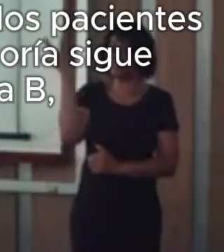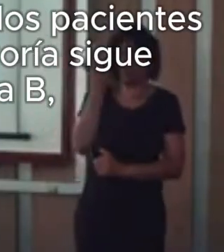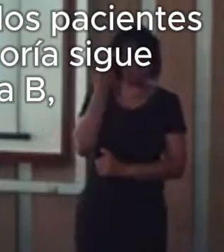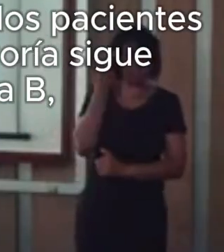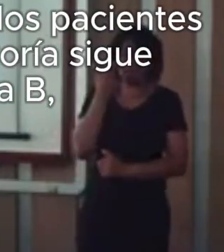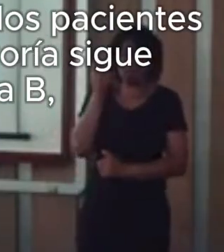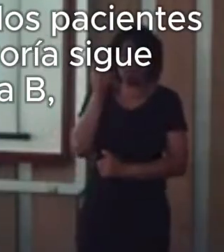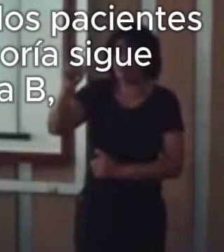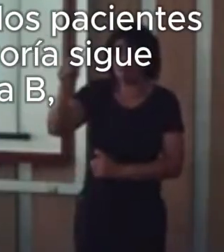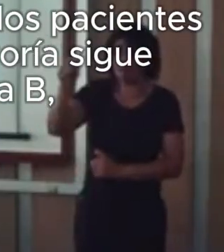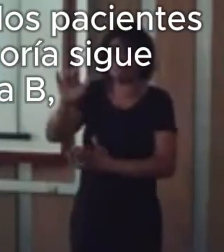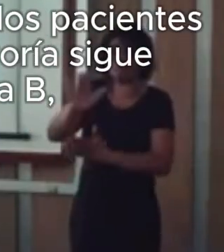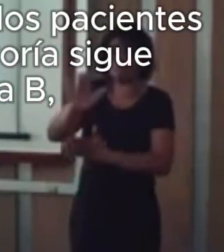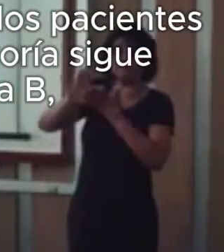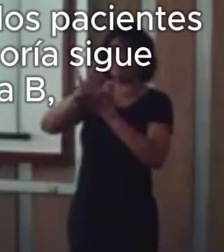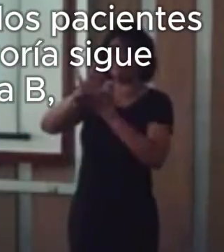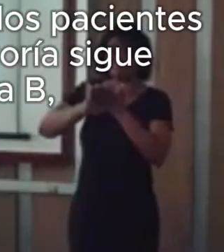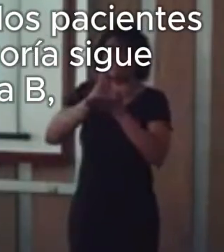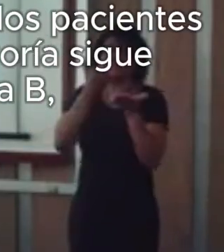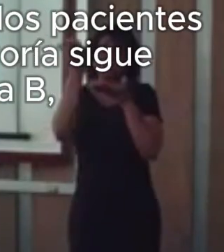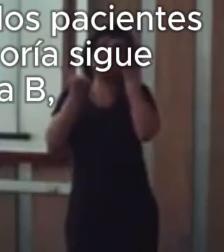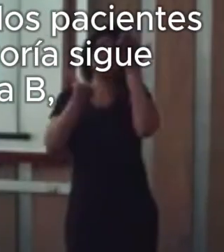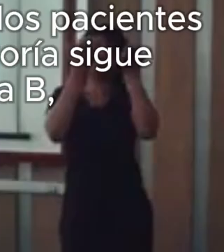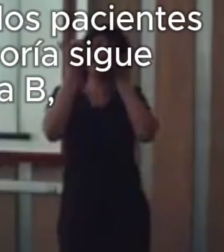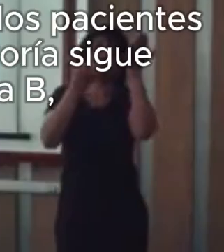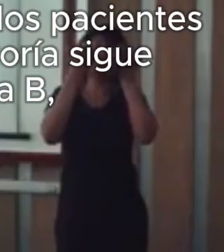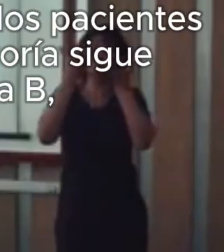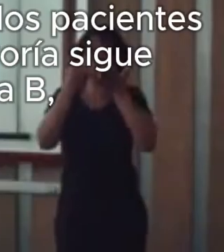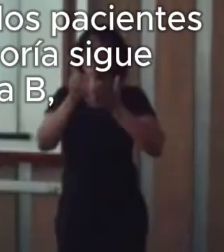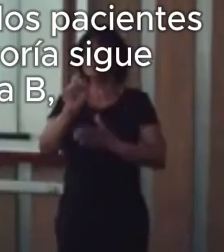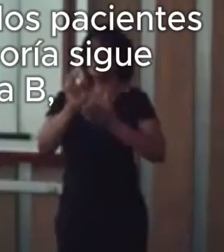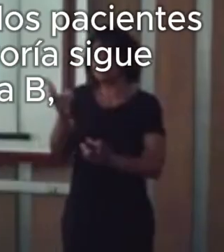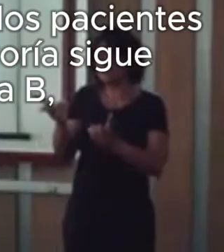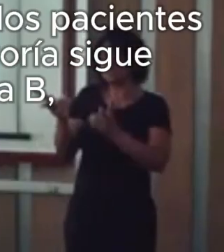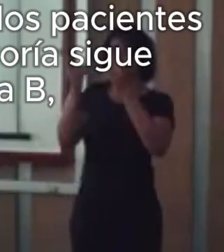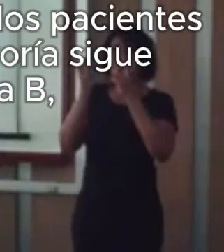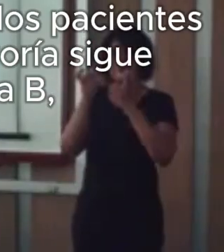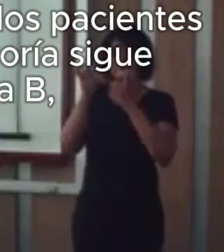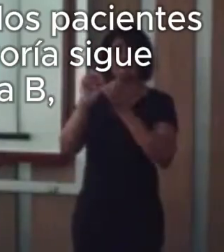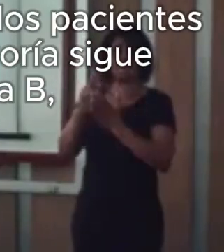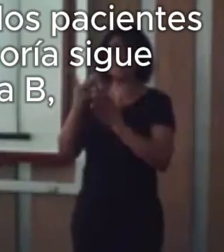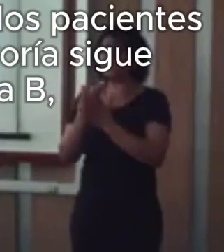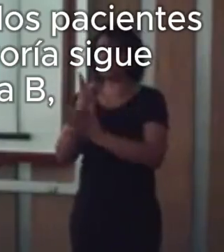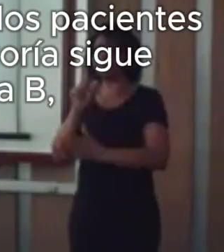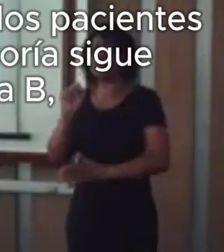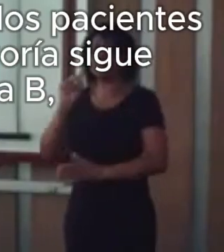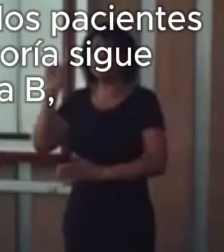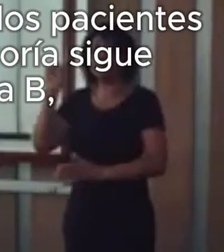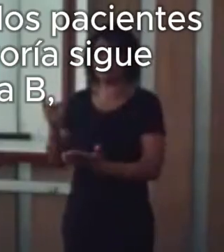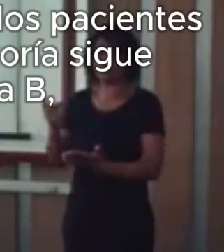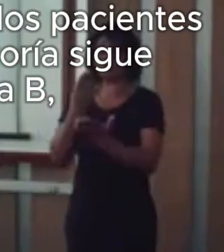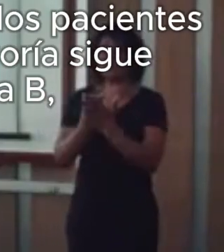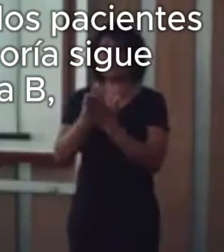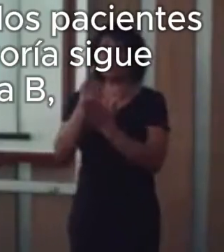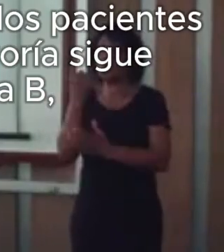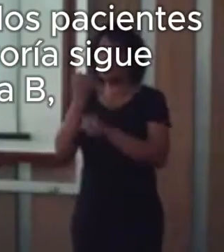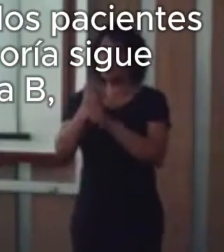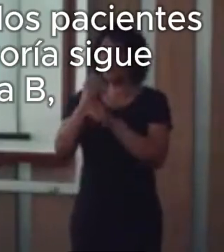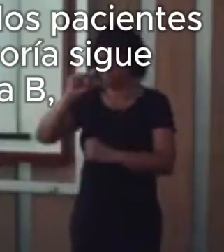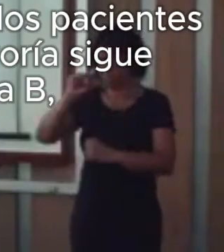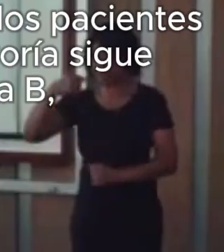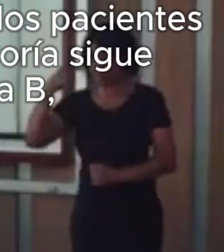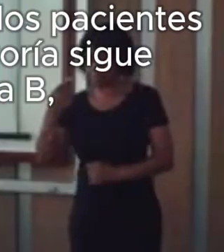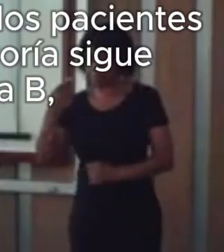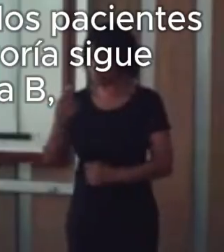não tem nada de tratamento. Tá? Então, o que eles veem é o que acontece com os pacientes um ano depois. Então,